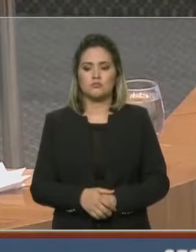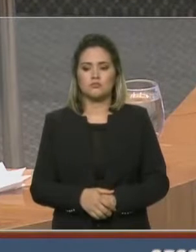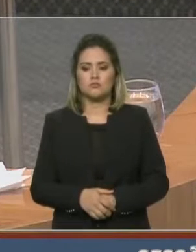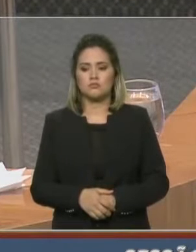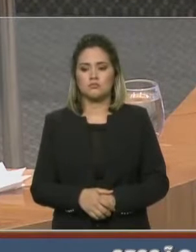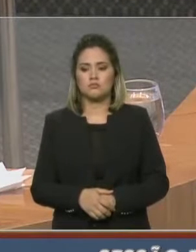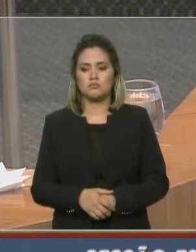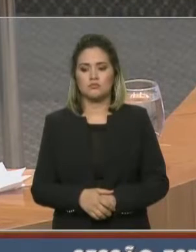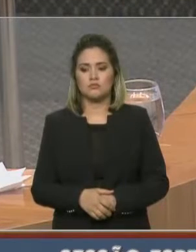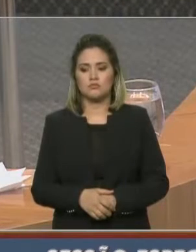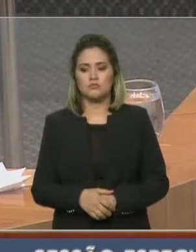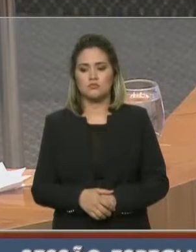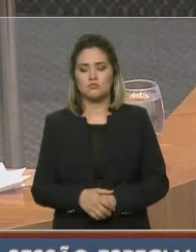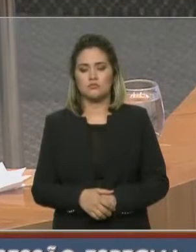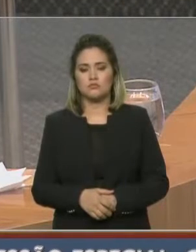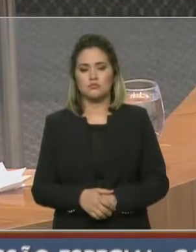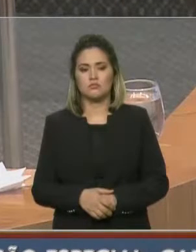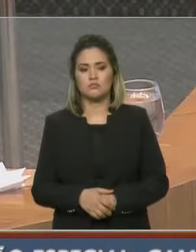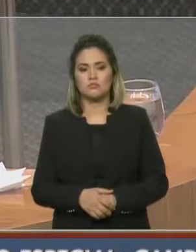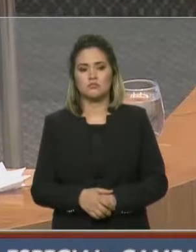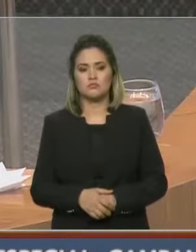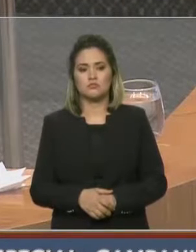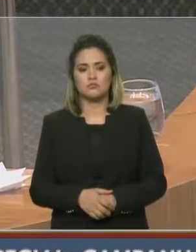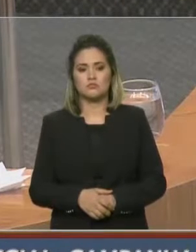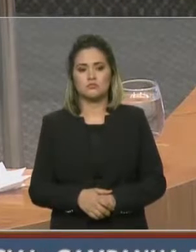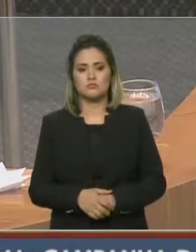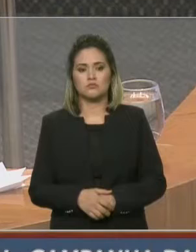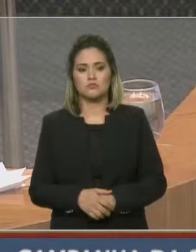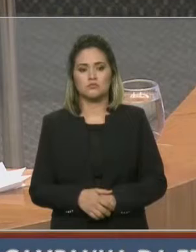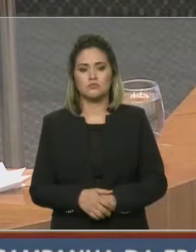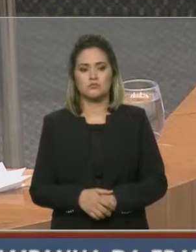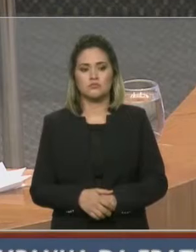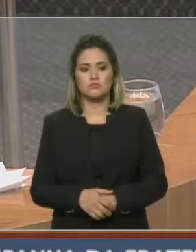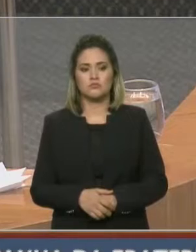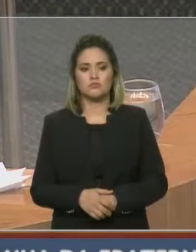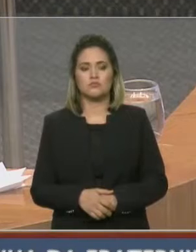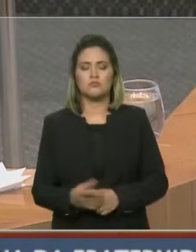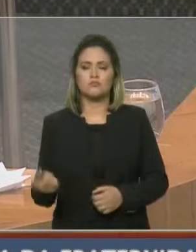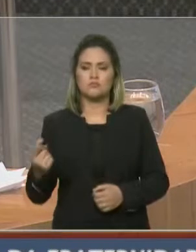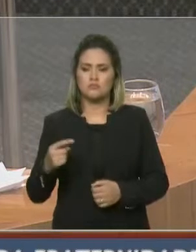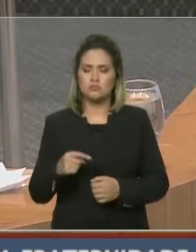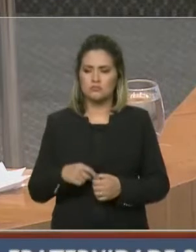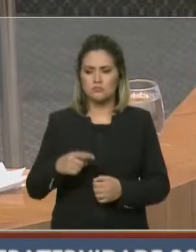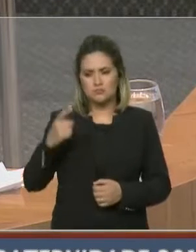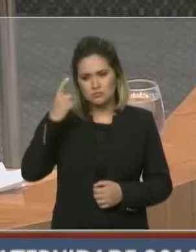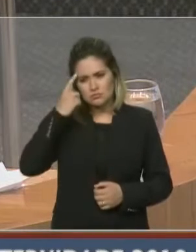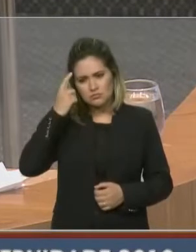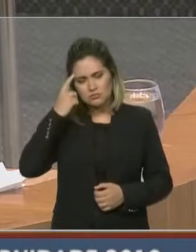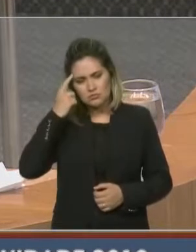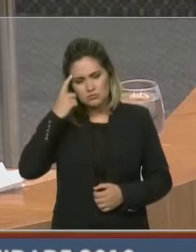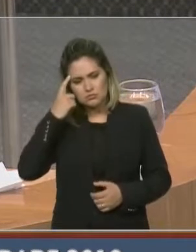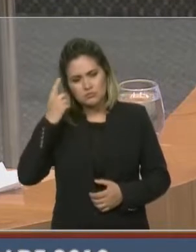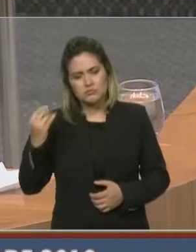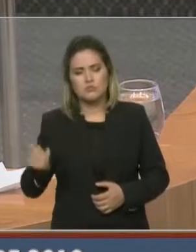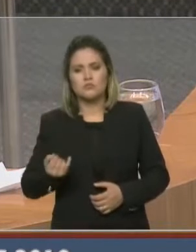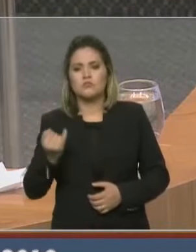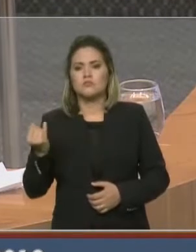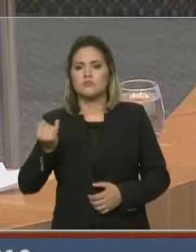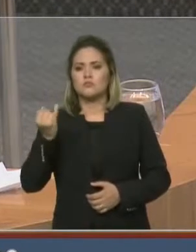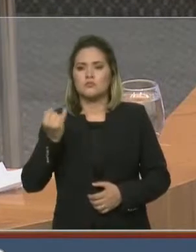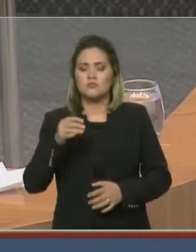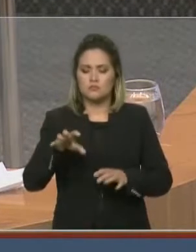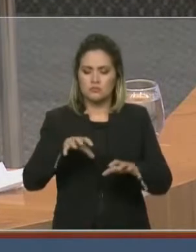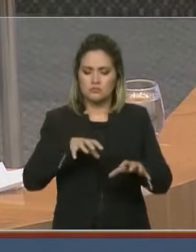companheira Adriana, fazer um resgate da importância dos movimentos sociais para a construção da